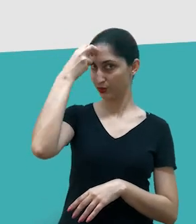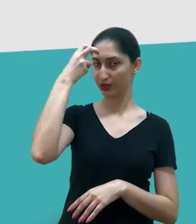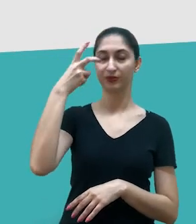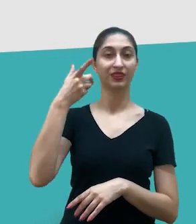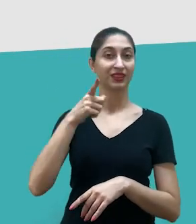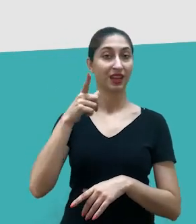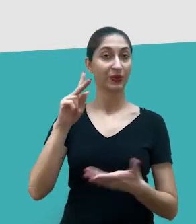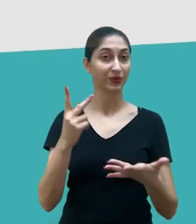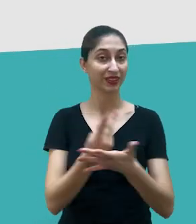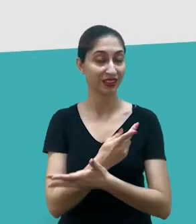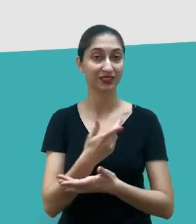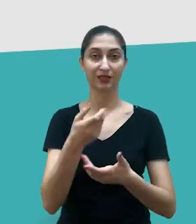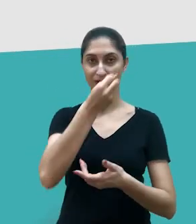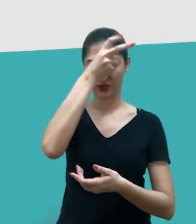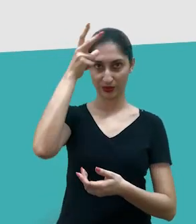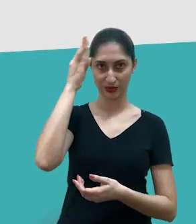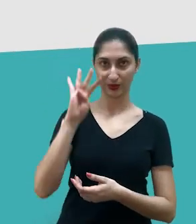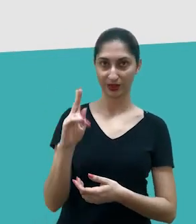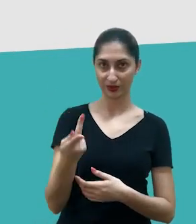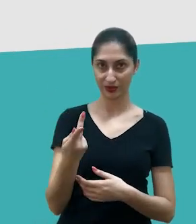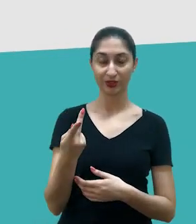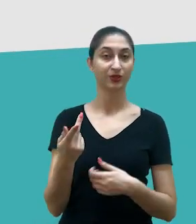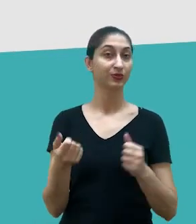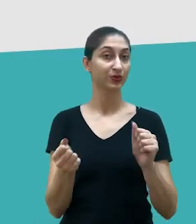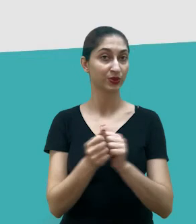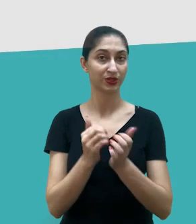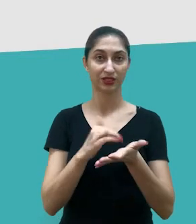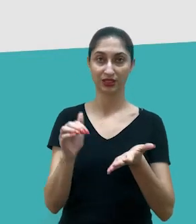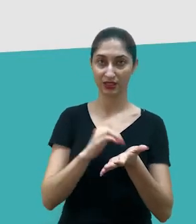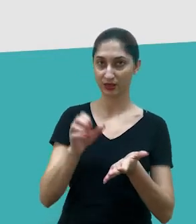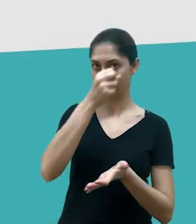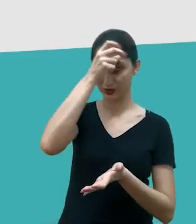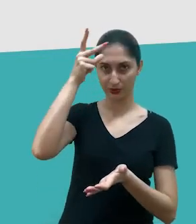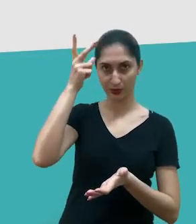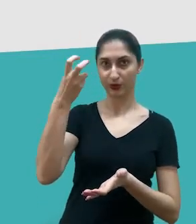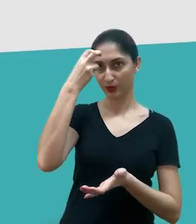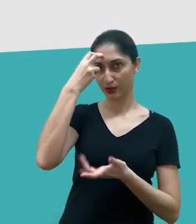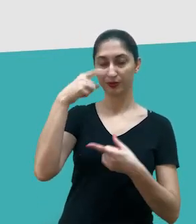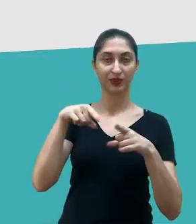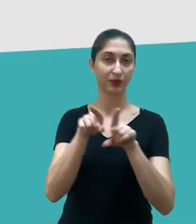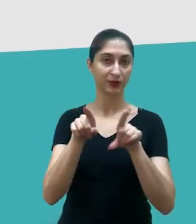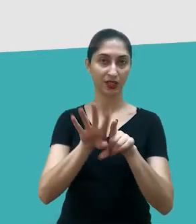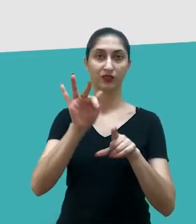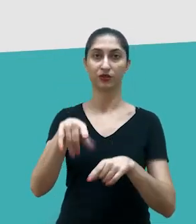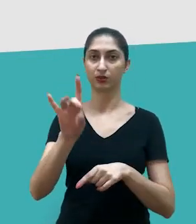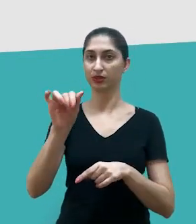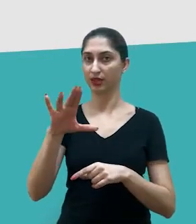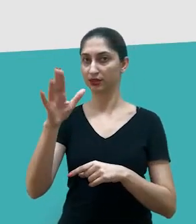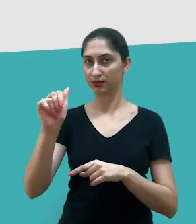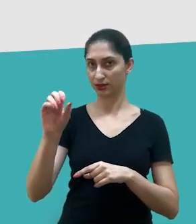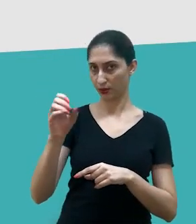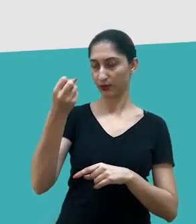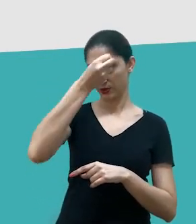é uma realização da Prefeitura de Belo Horizonte por meio da Secretaria Municipal de Cultura e da Fundação